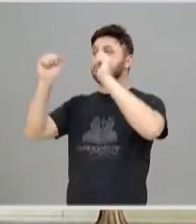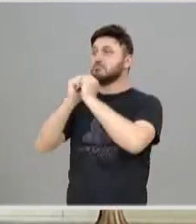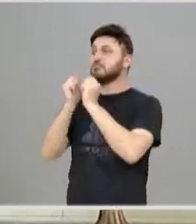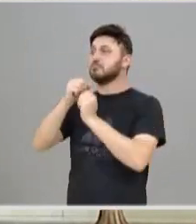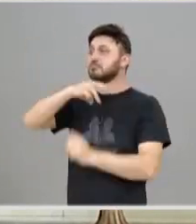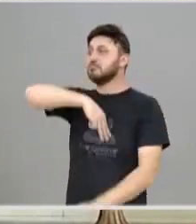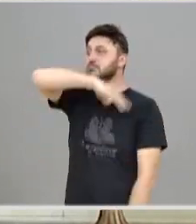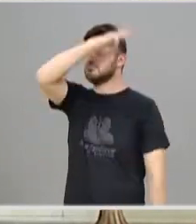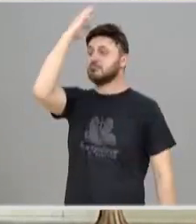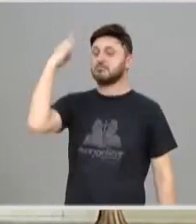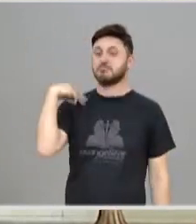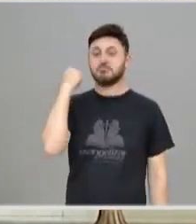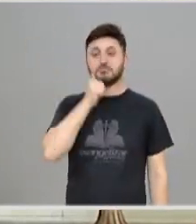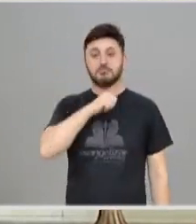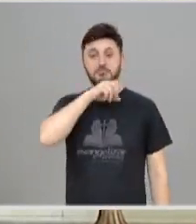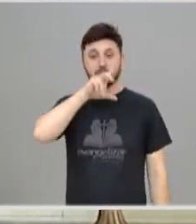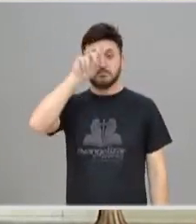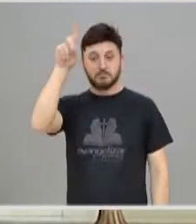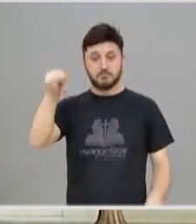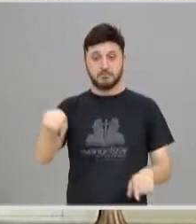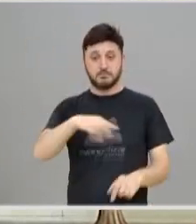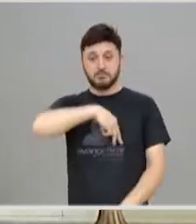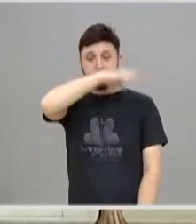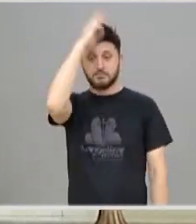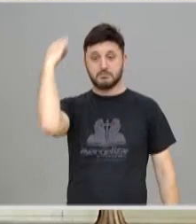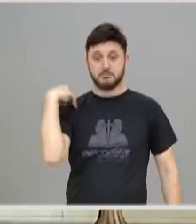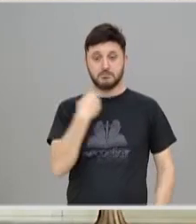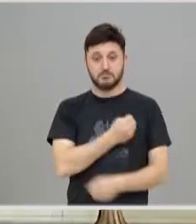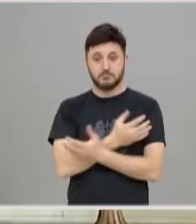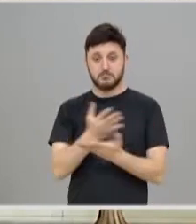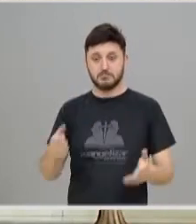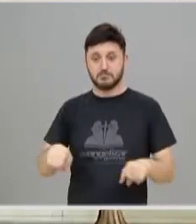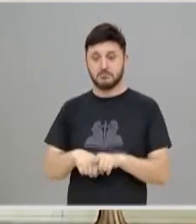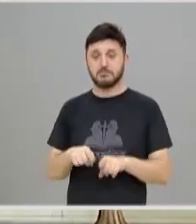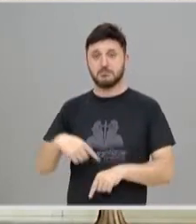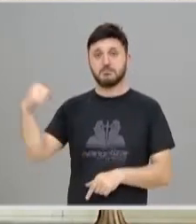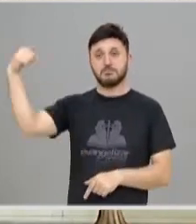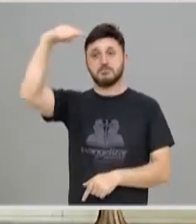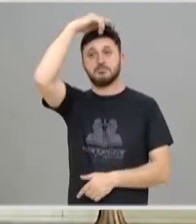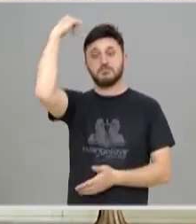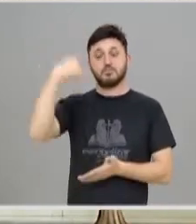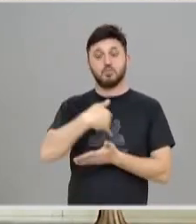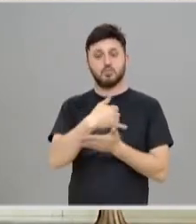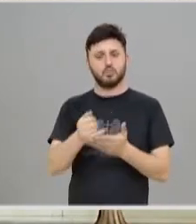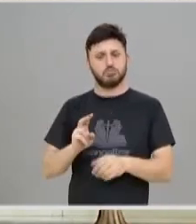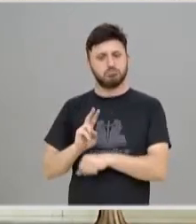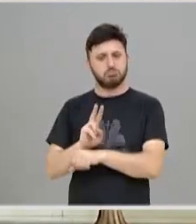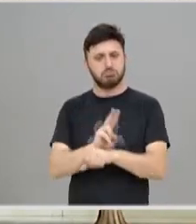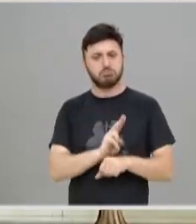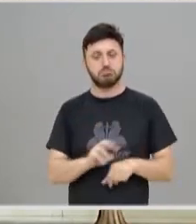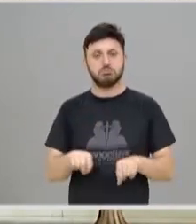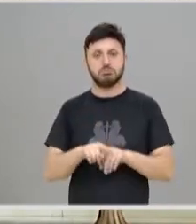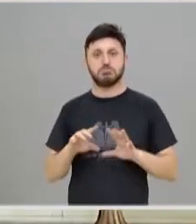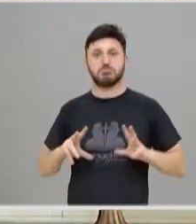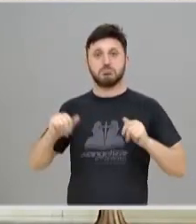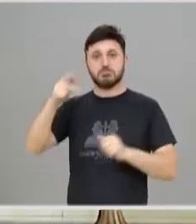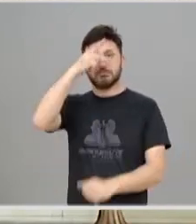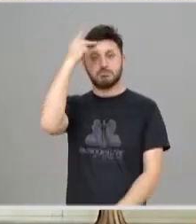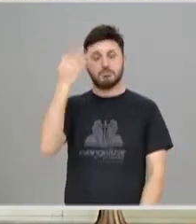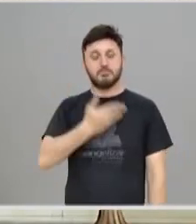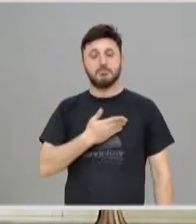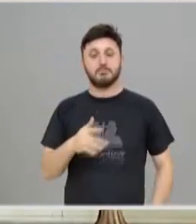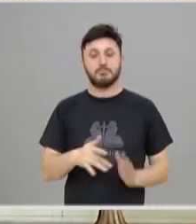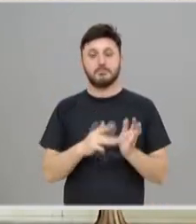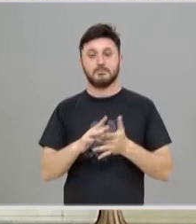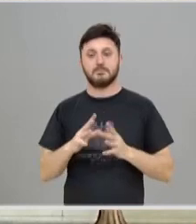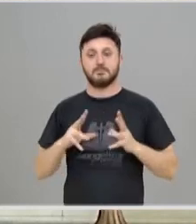vida eterna. Com a Virgem Maria, Mãe de Deus, Nossa Senhora de Guadalupe, São José, providenciai os santos apóstolos e todos